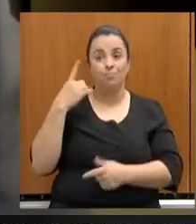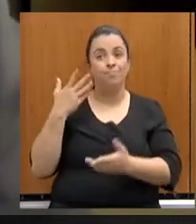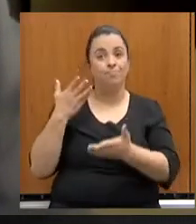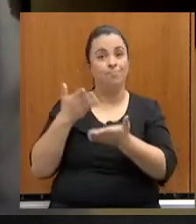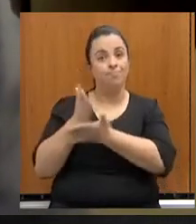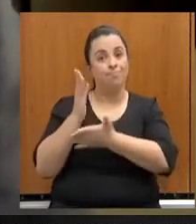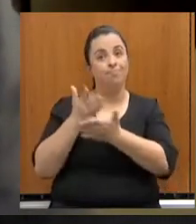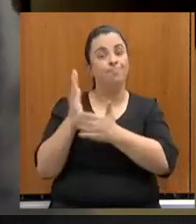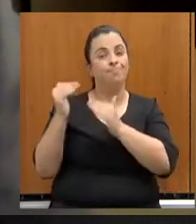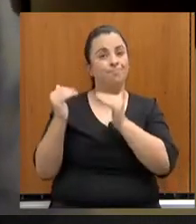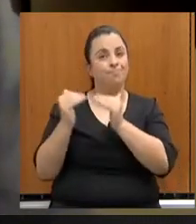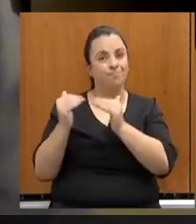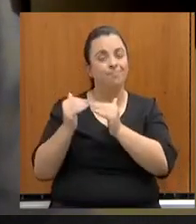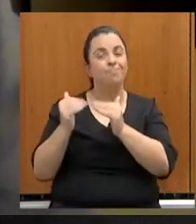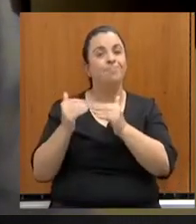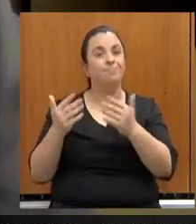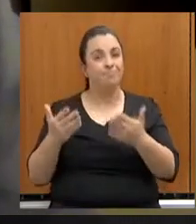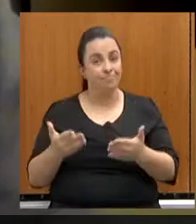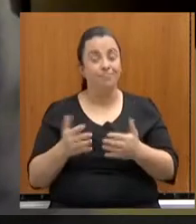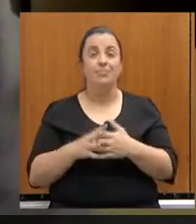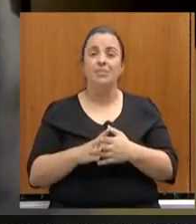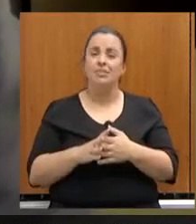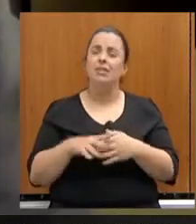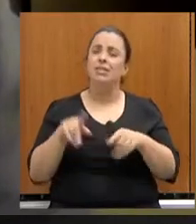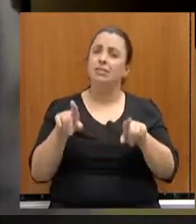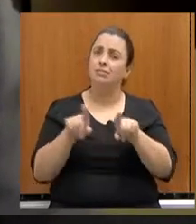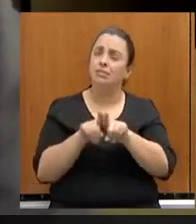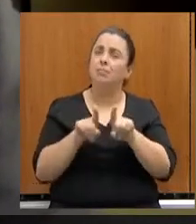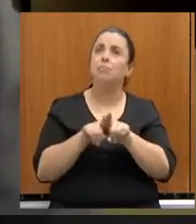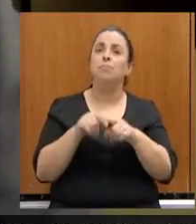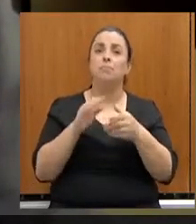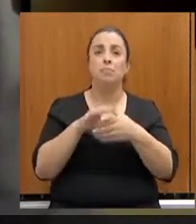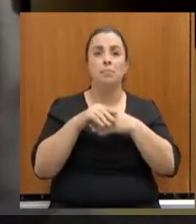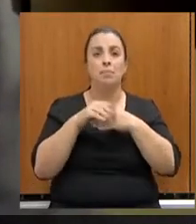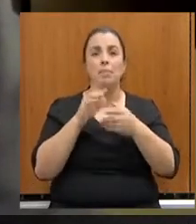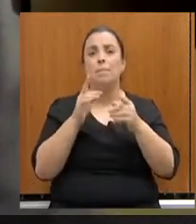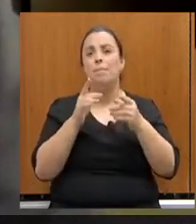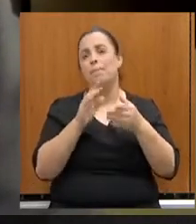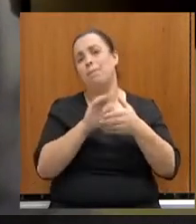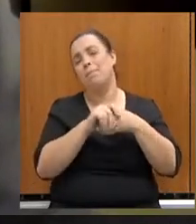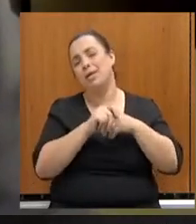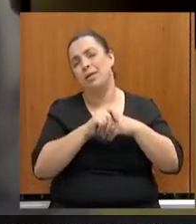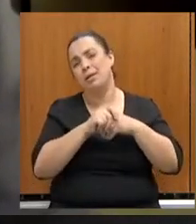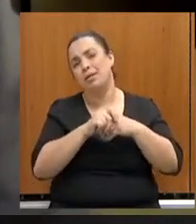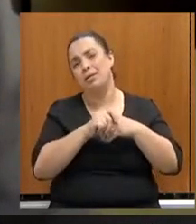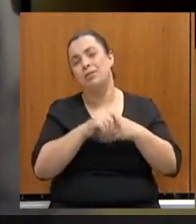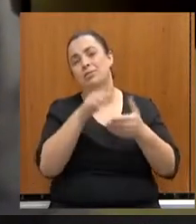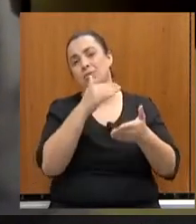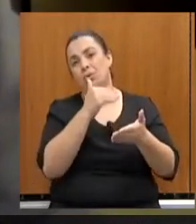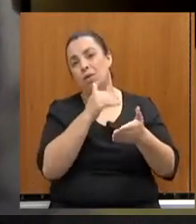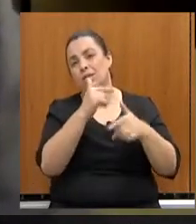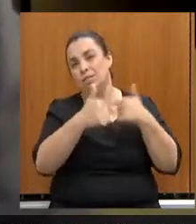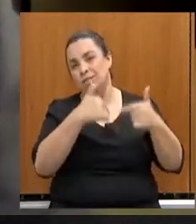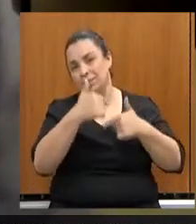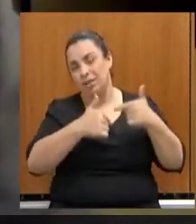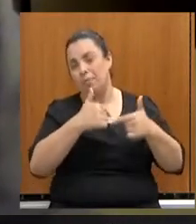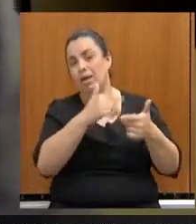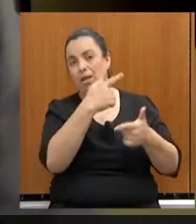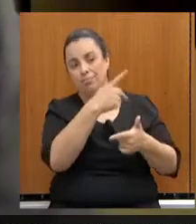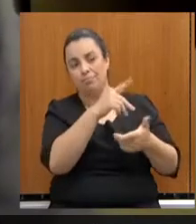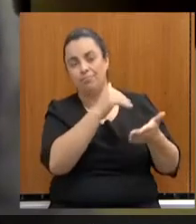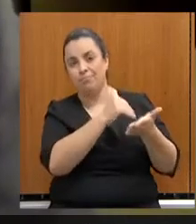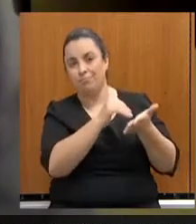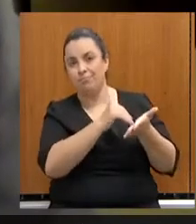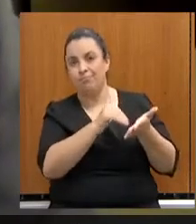parlamentarios quero também parabenizar trabalho da secretária Marília e